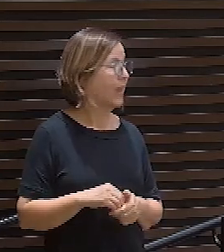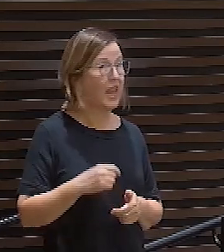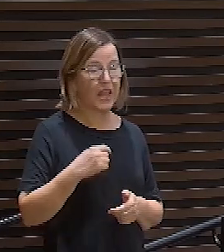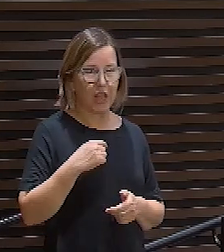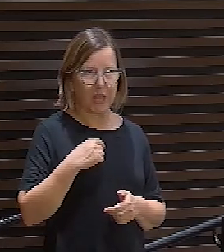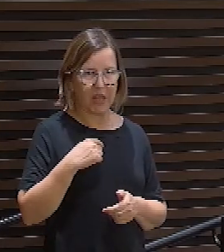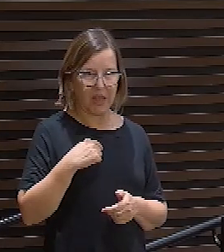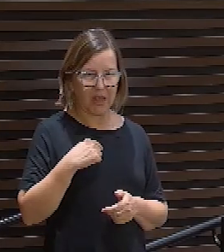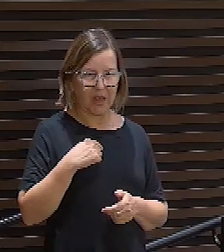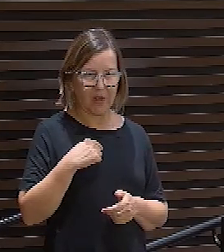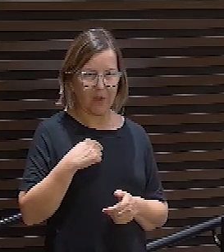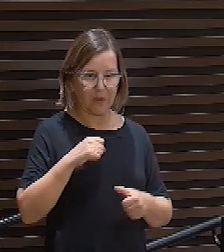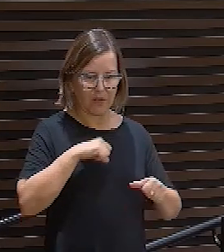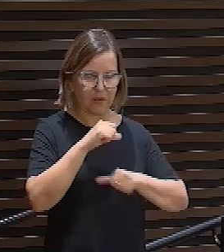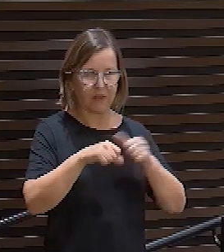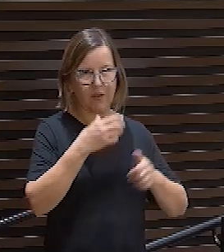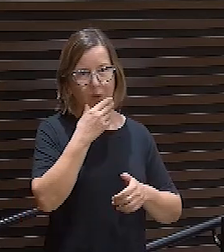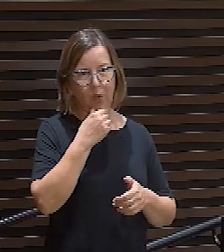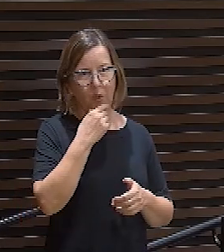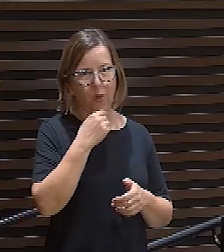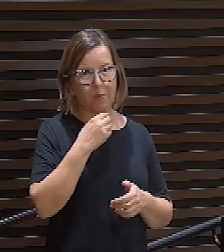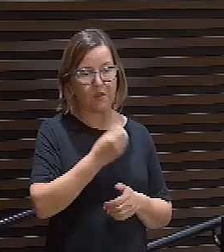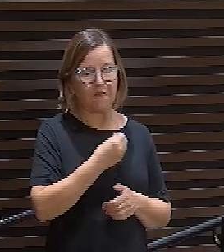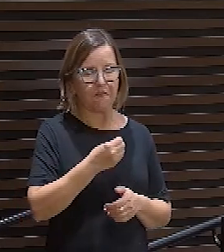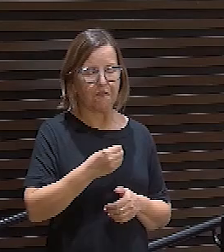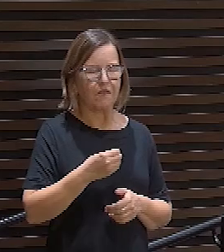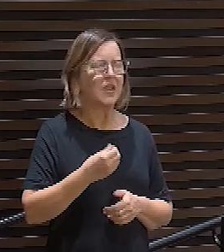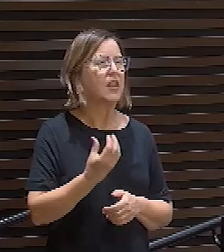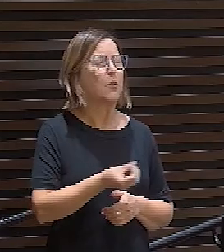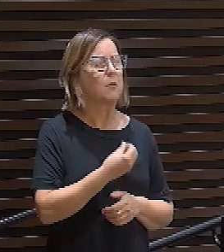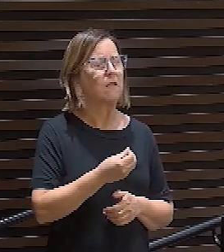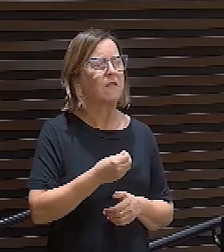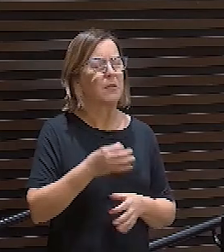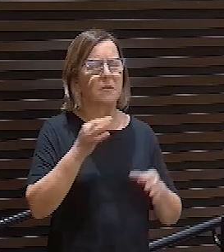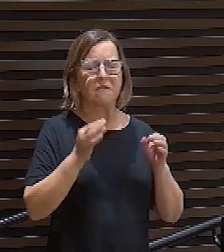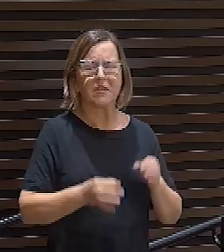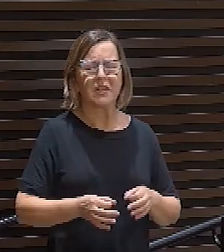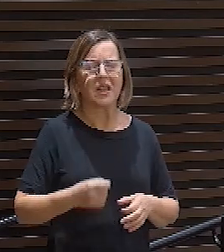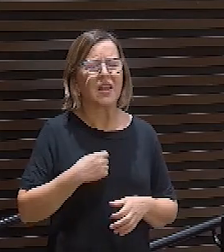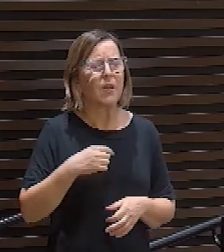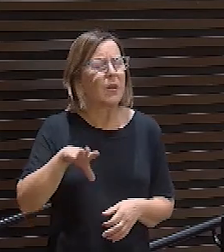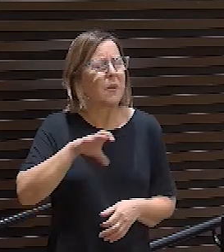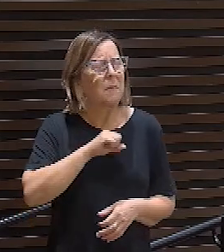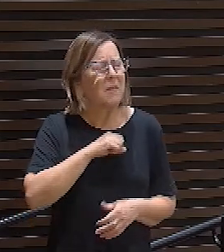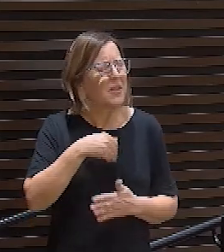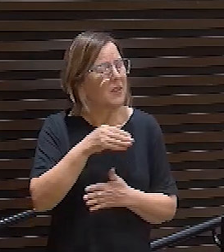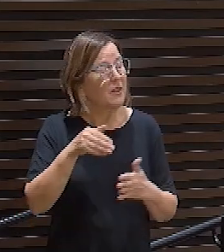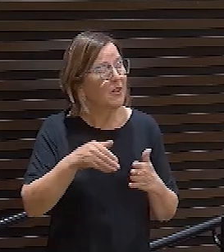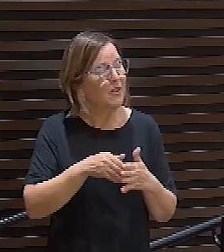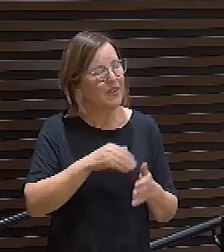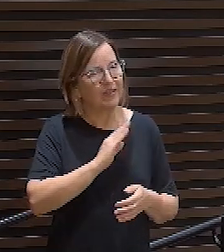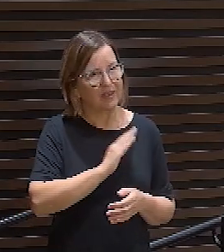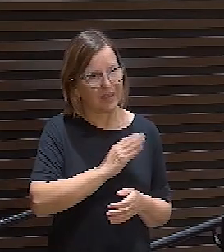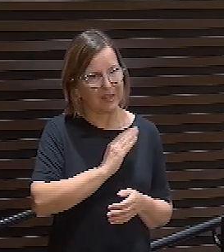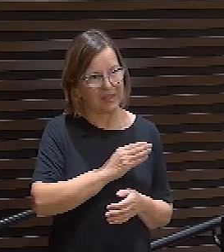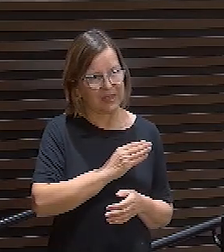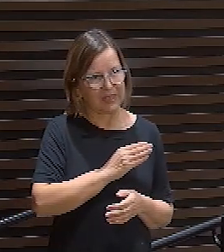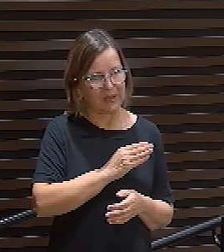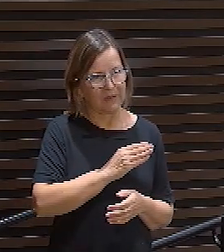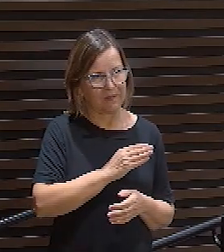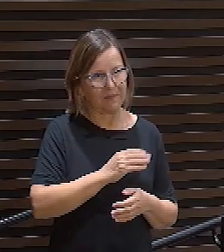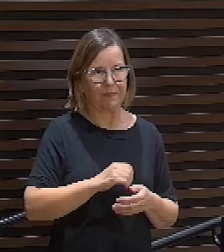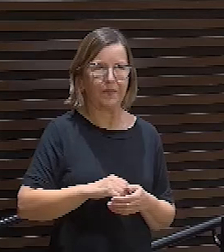vida perfeita. Eu te amei de todo o meu coração. Eu amei o meu próximo.